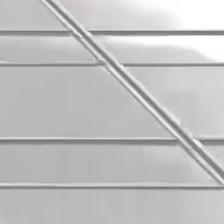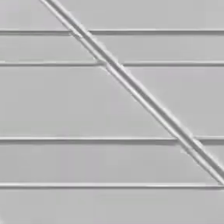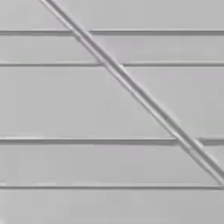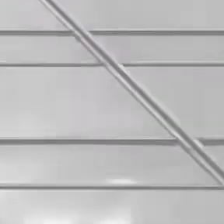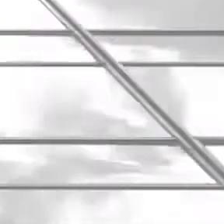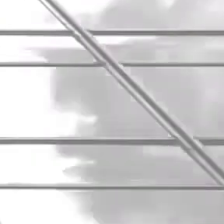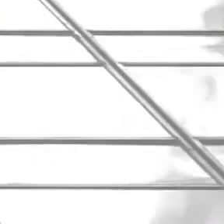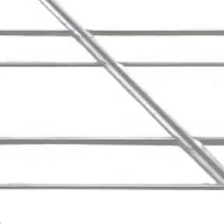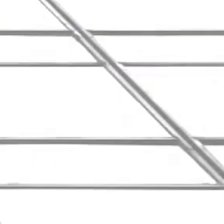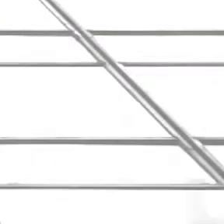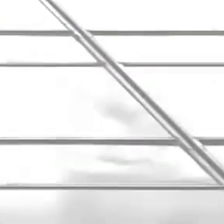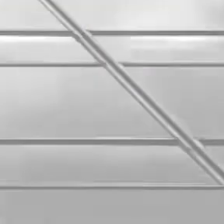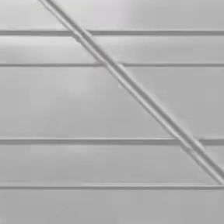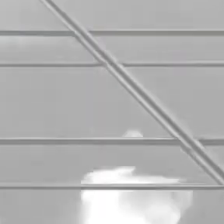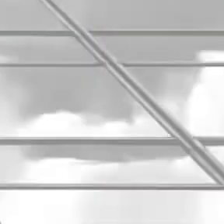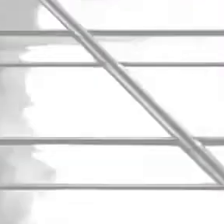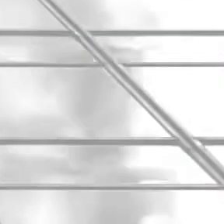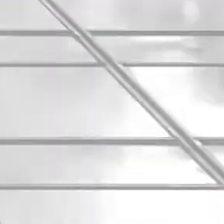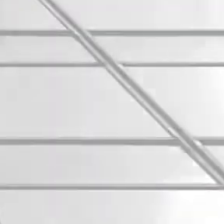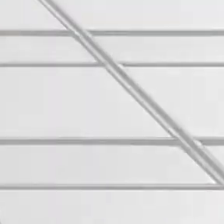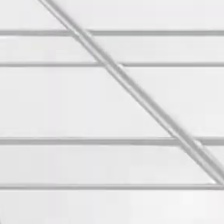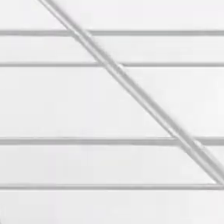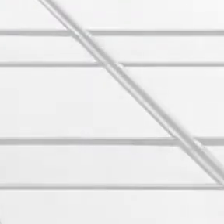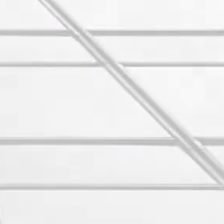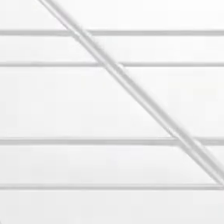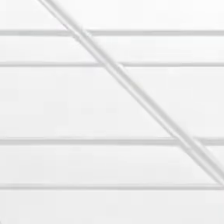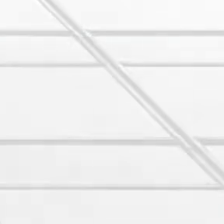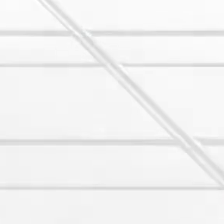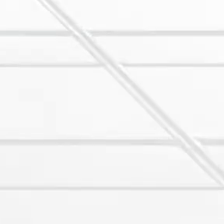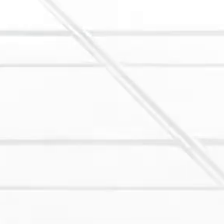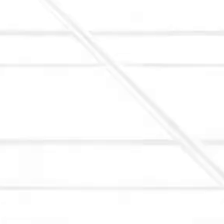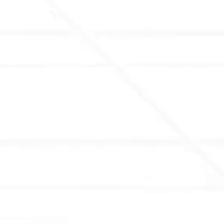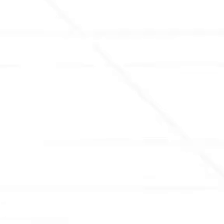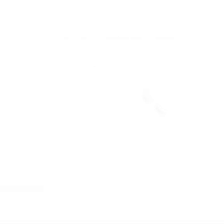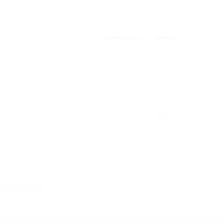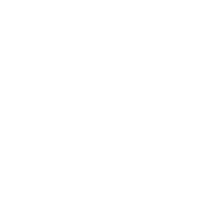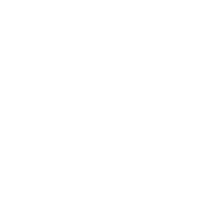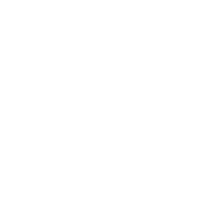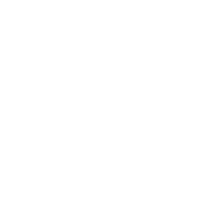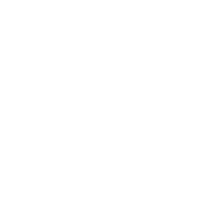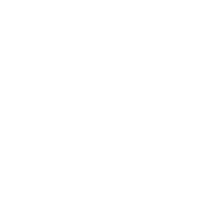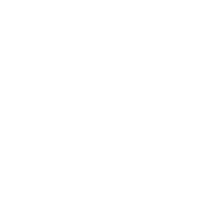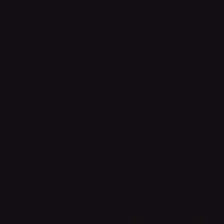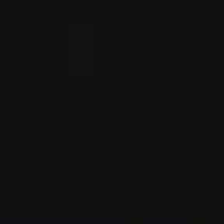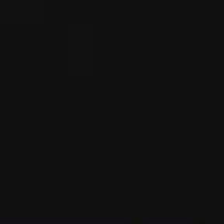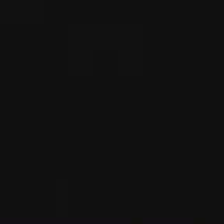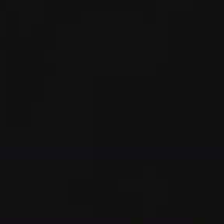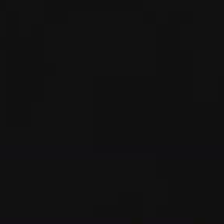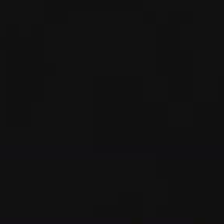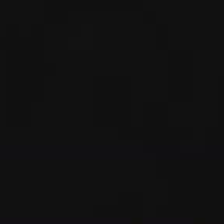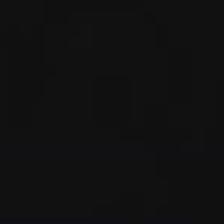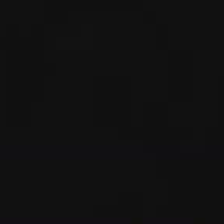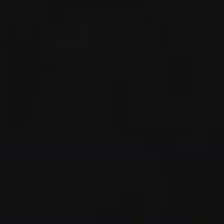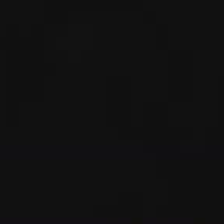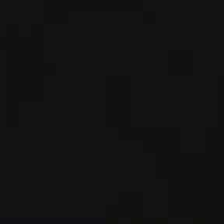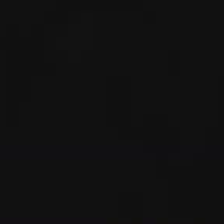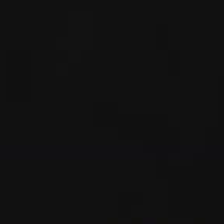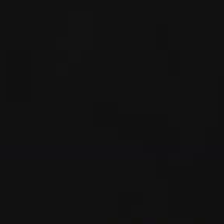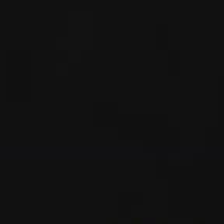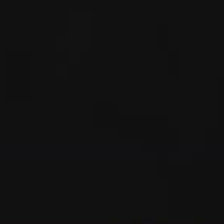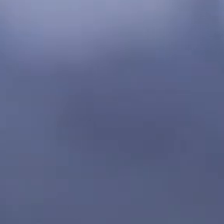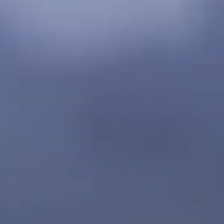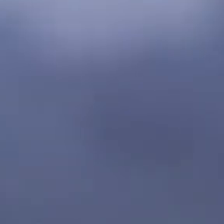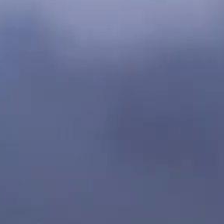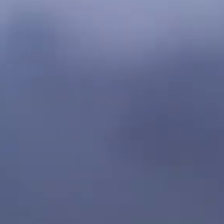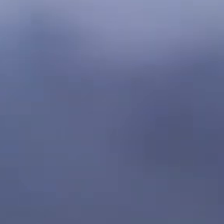aí e aí e aí e